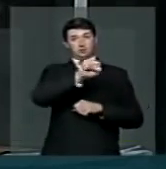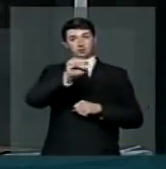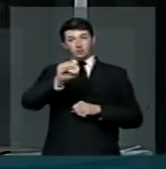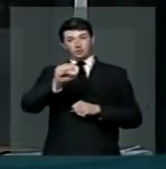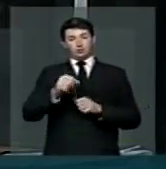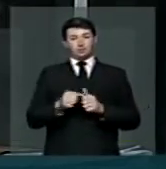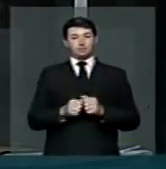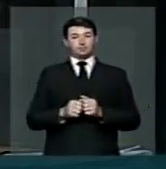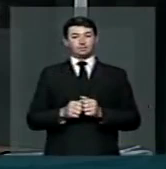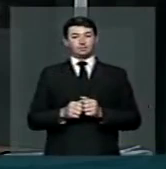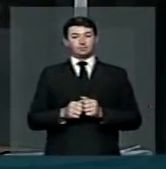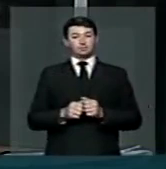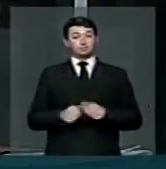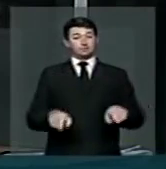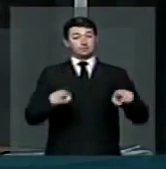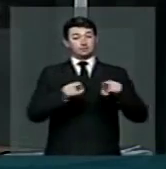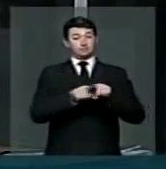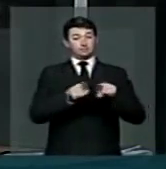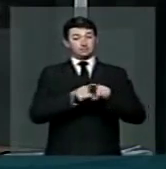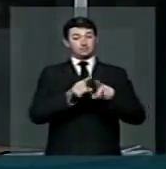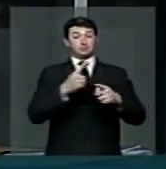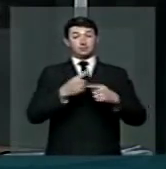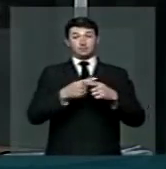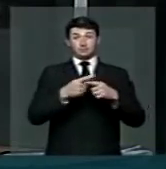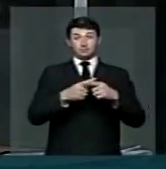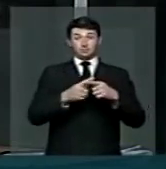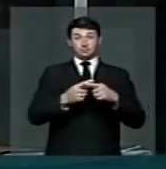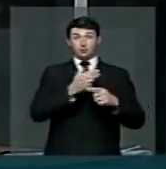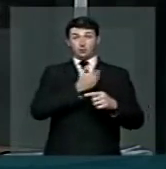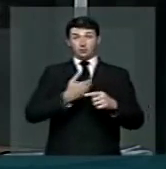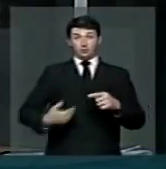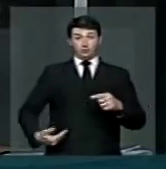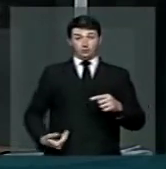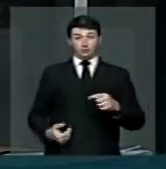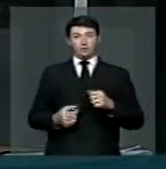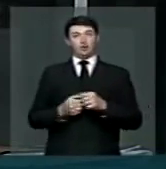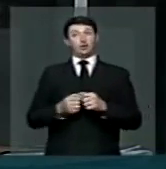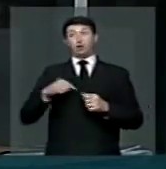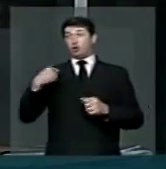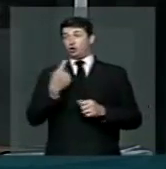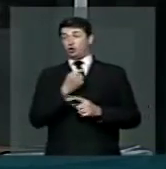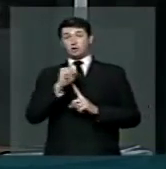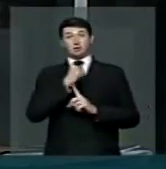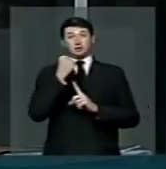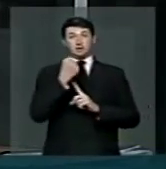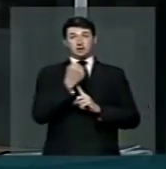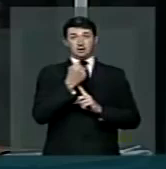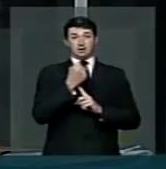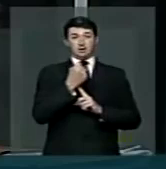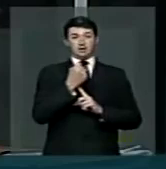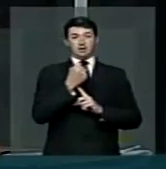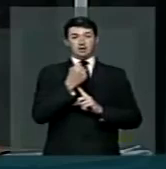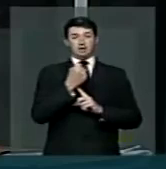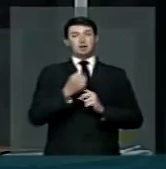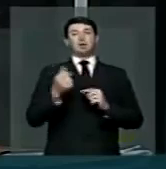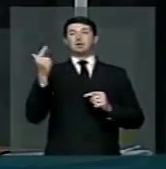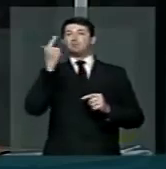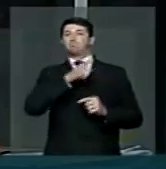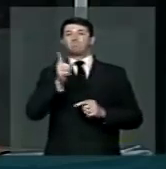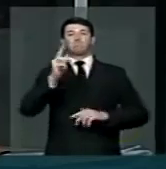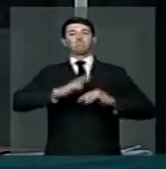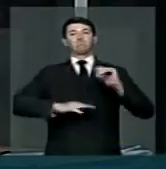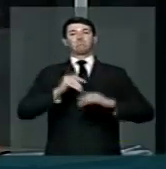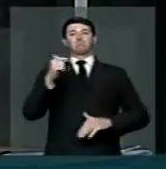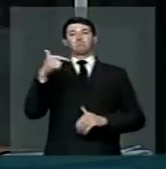1988, inclusive porque o Estado e nós, como sociedade, fomos ineficientes